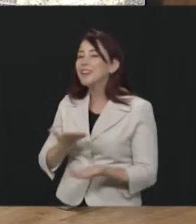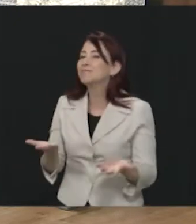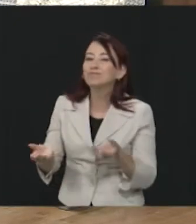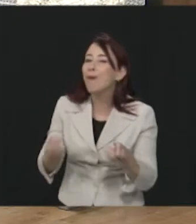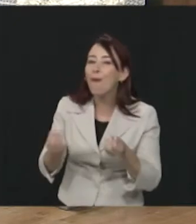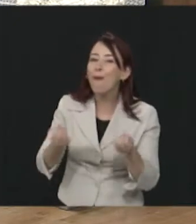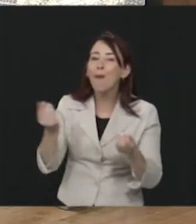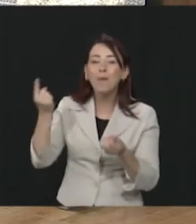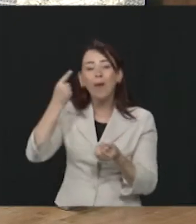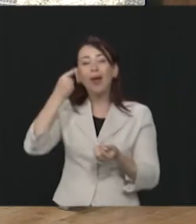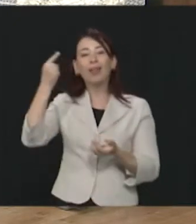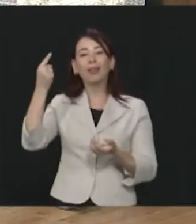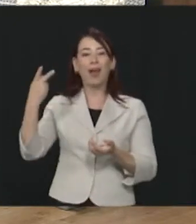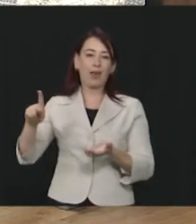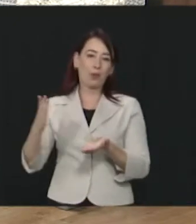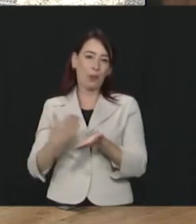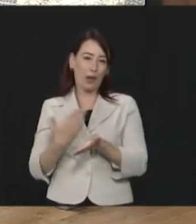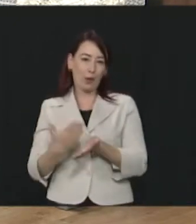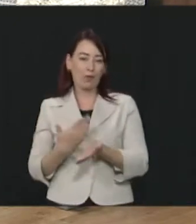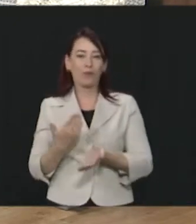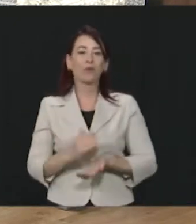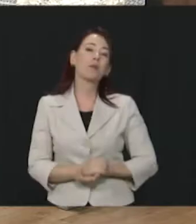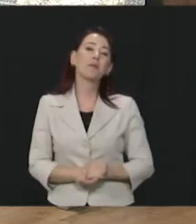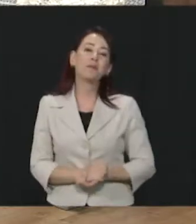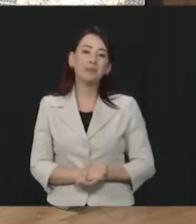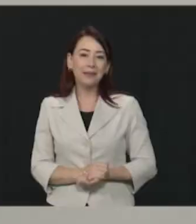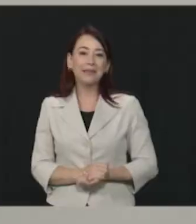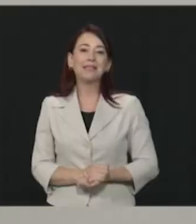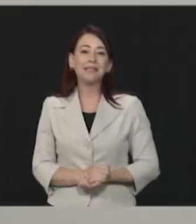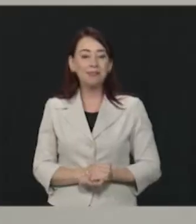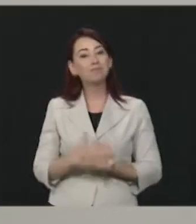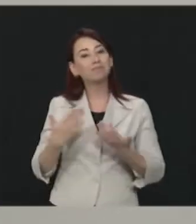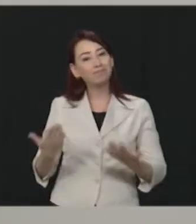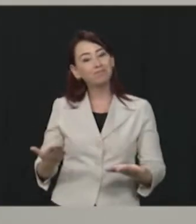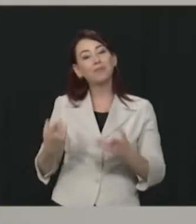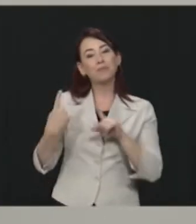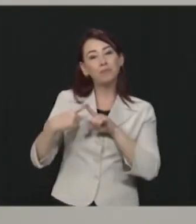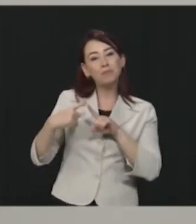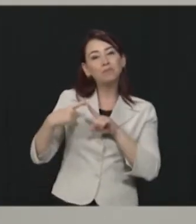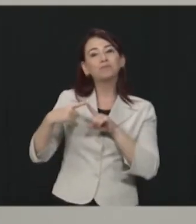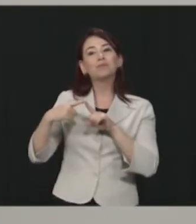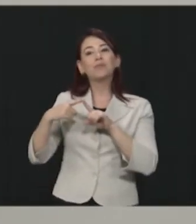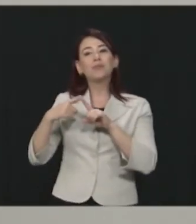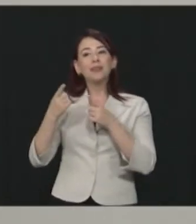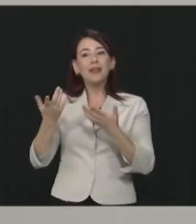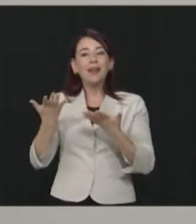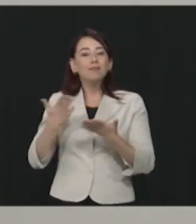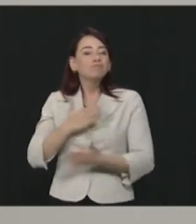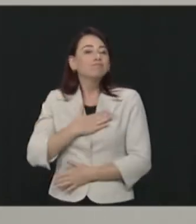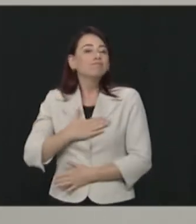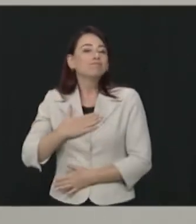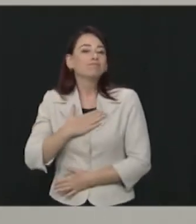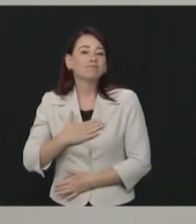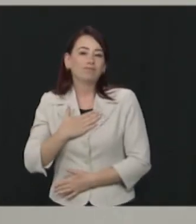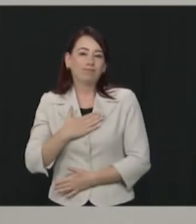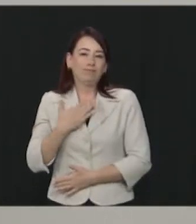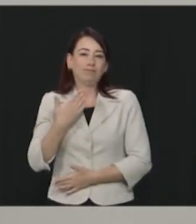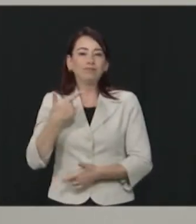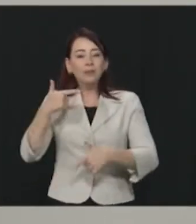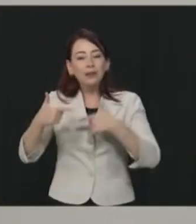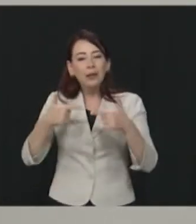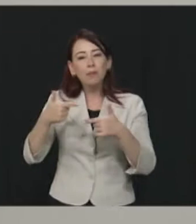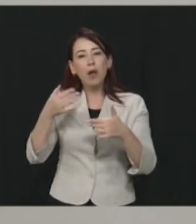Anita? A ideia do livro foi justamente por eu ter prazer em fazer os trabalhos manuais,